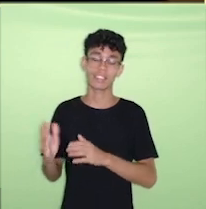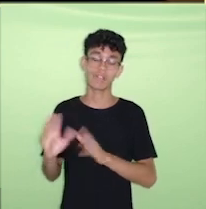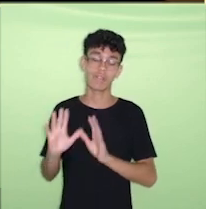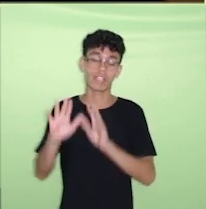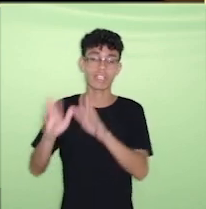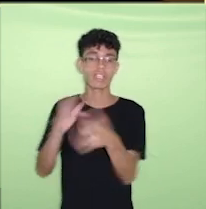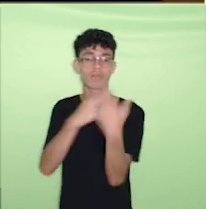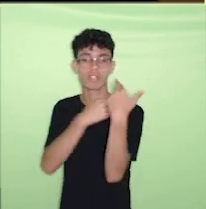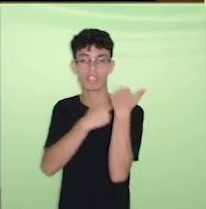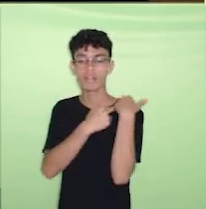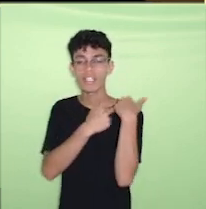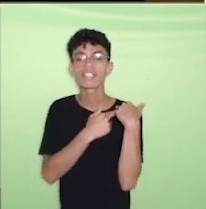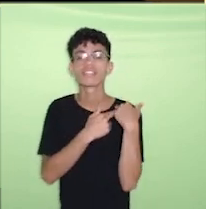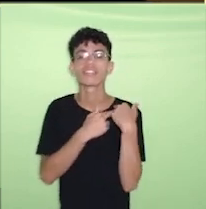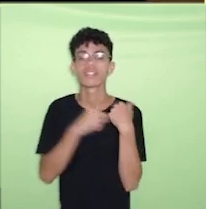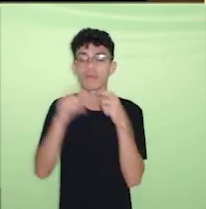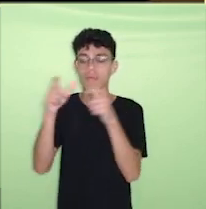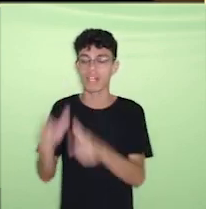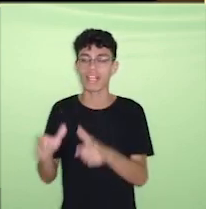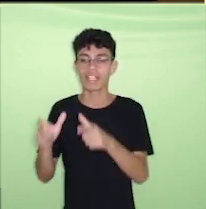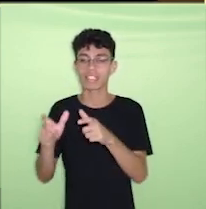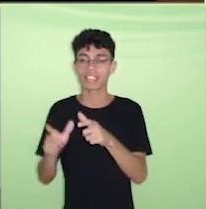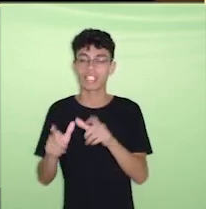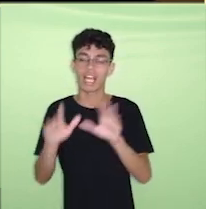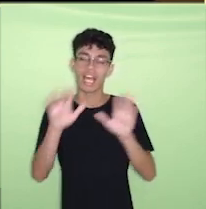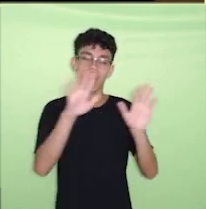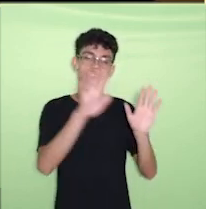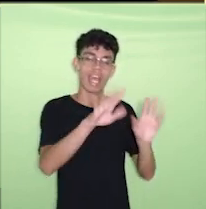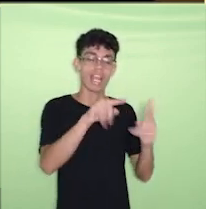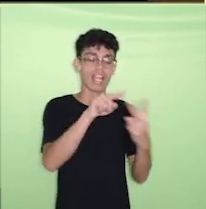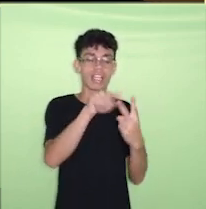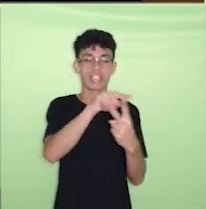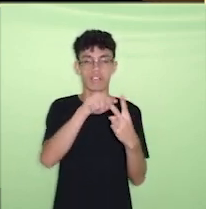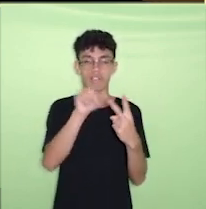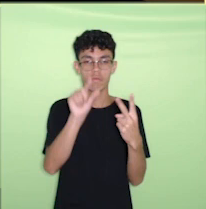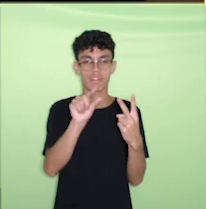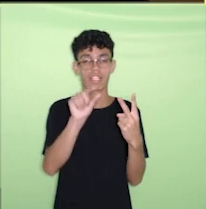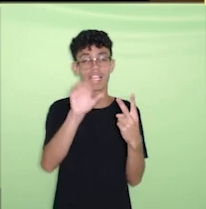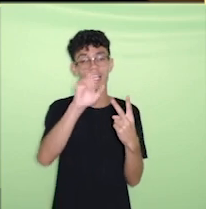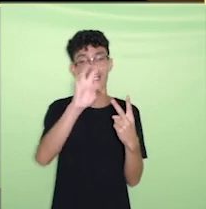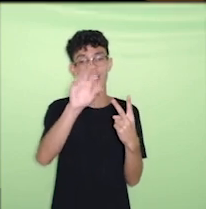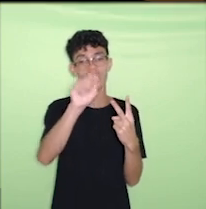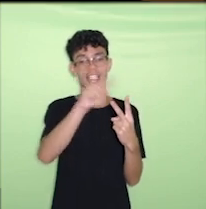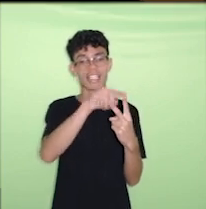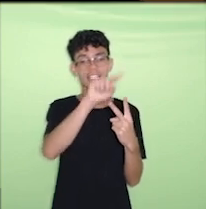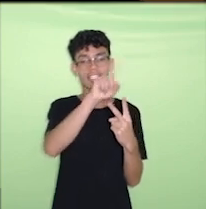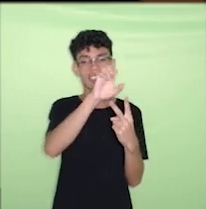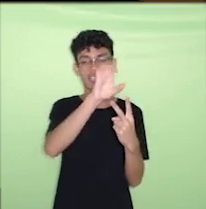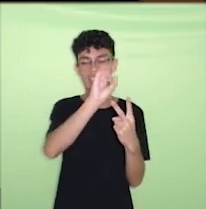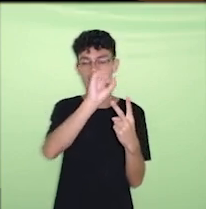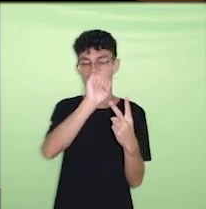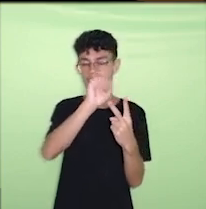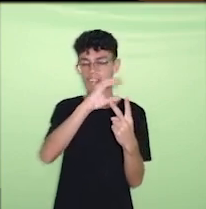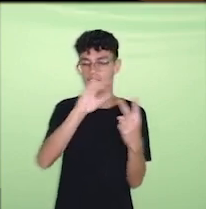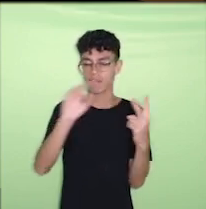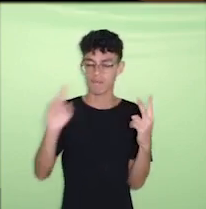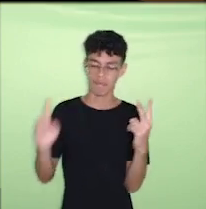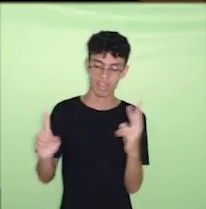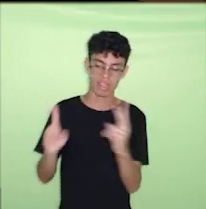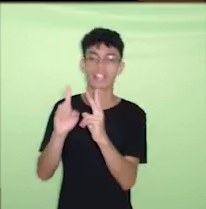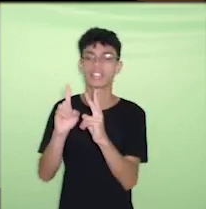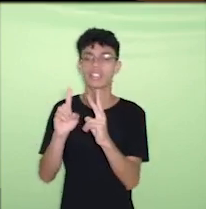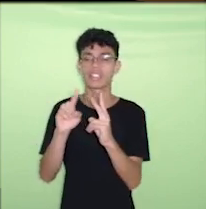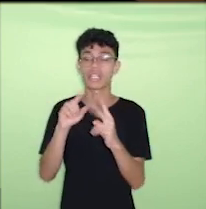compensatória, é quase certo que Eta e Zeta resistam a esse terrível abalo. Mas alguma coisa não está